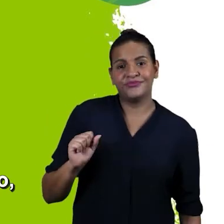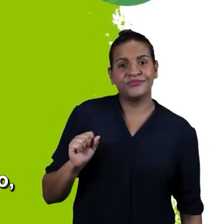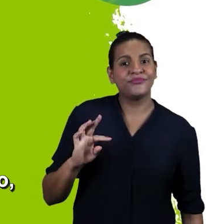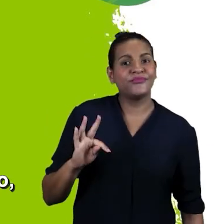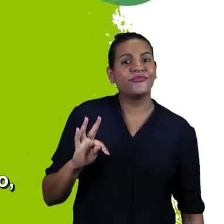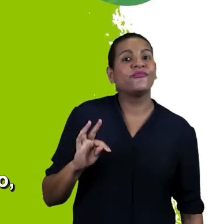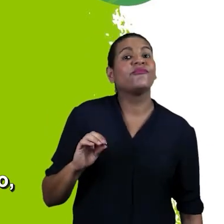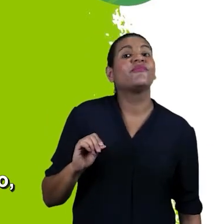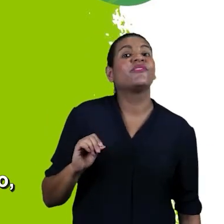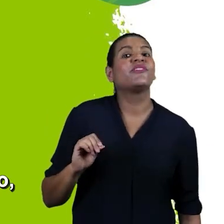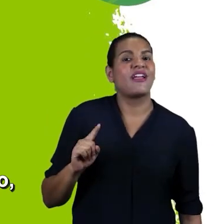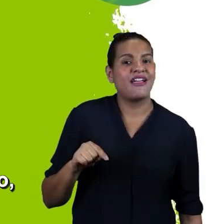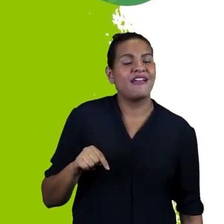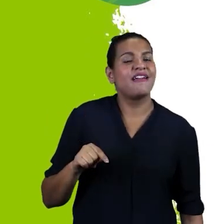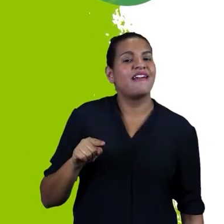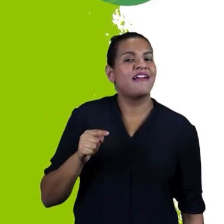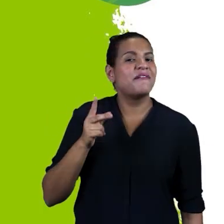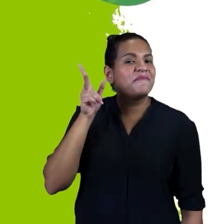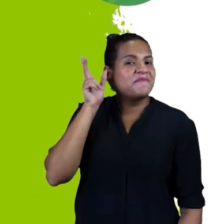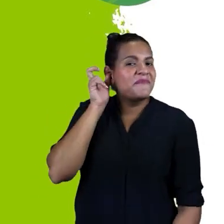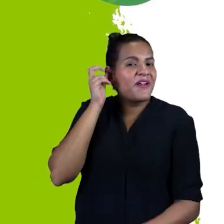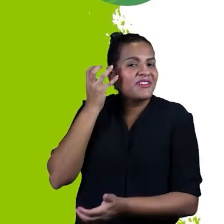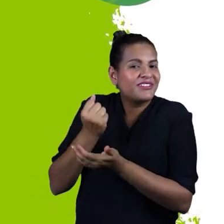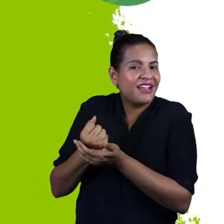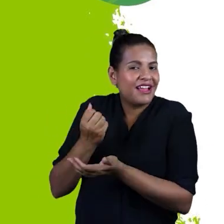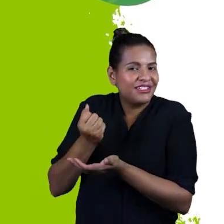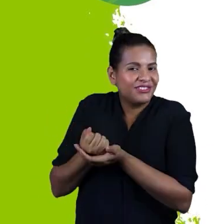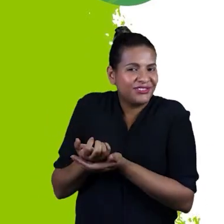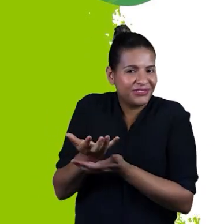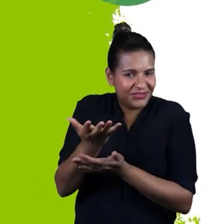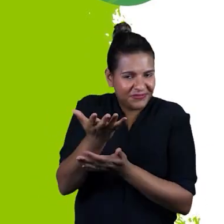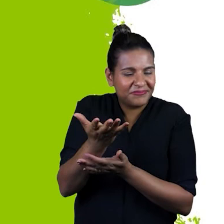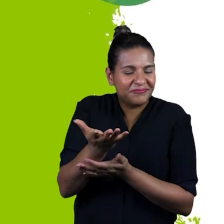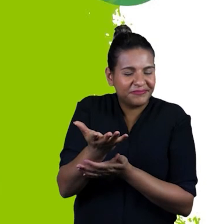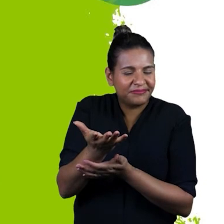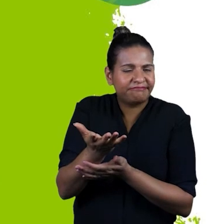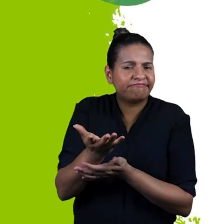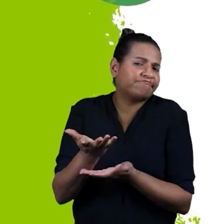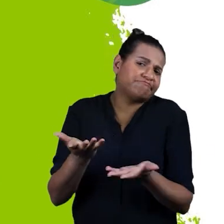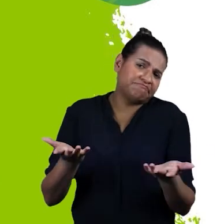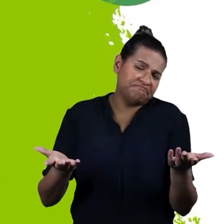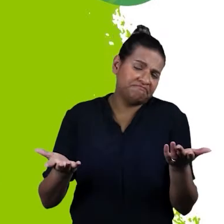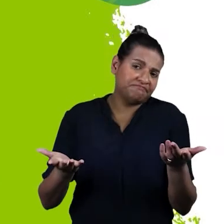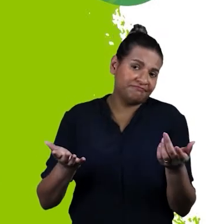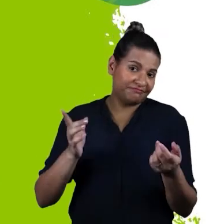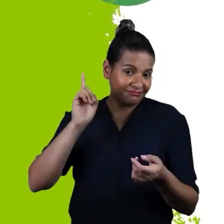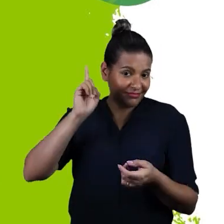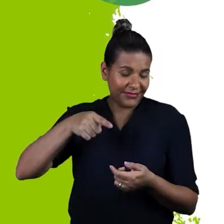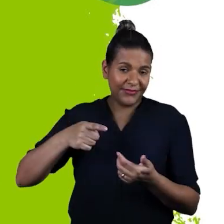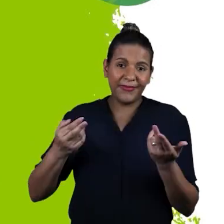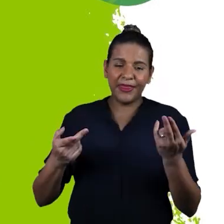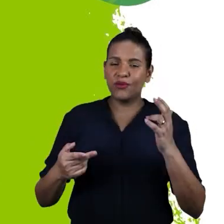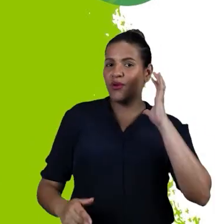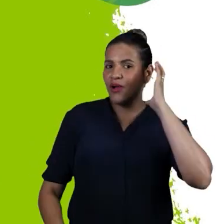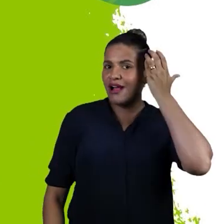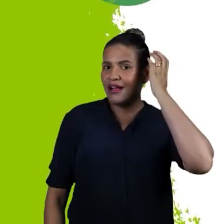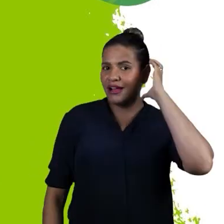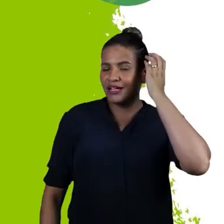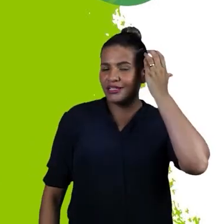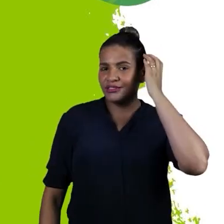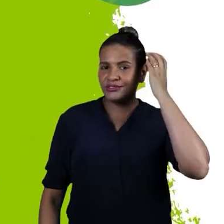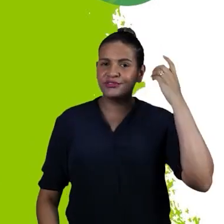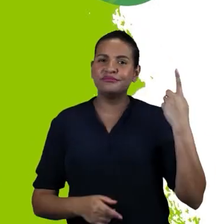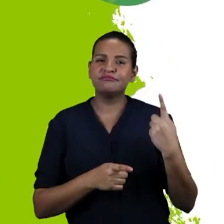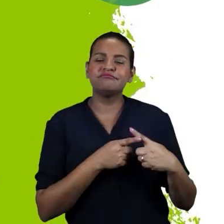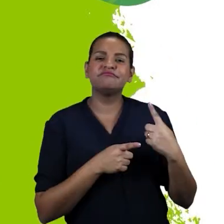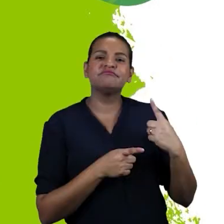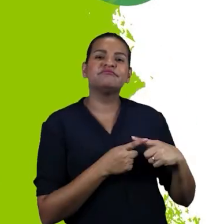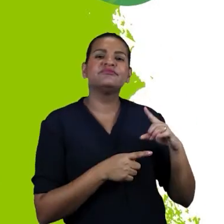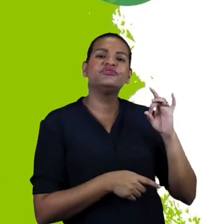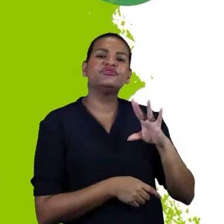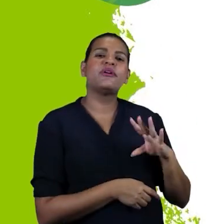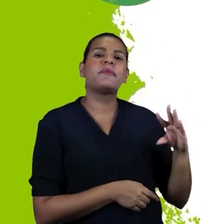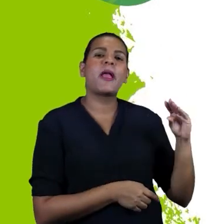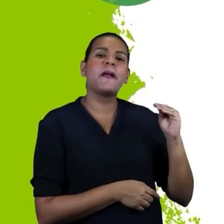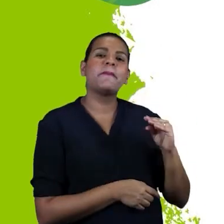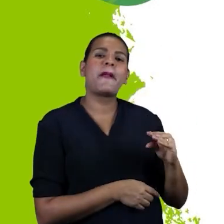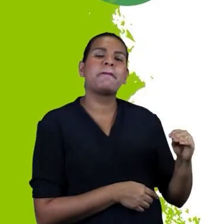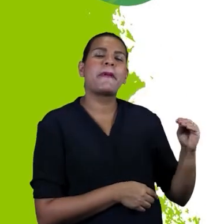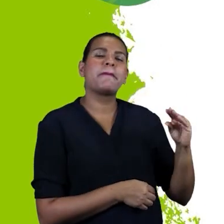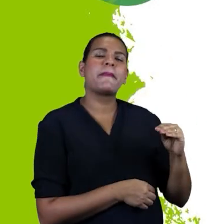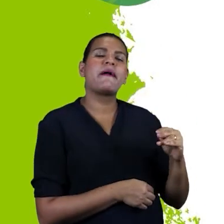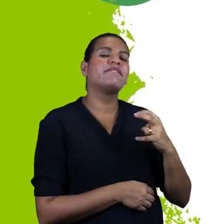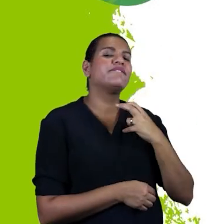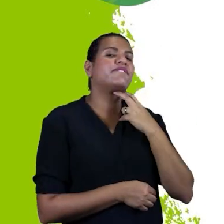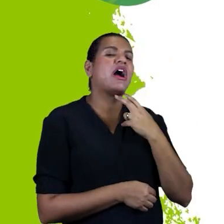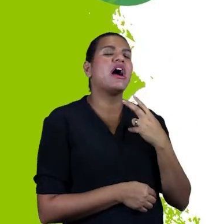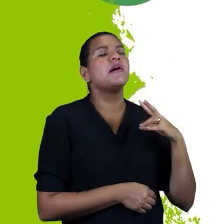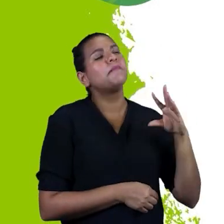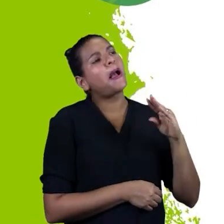ouviu falar no podcast, que é essa versão digital, né? Podcast, pode ser traduzido de algumas formas, entre